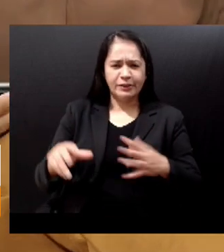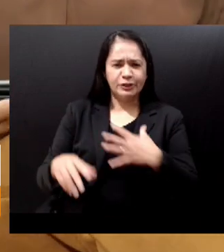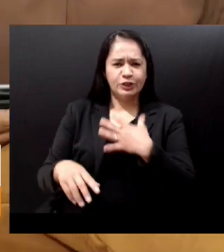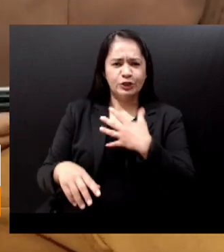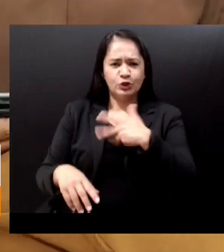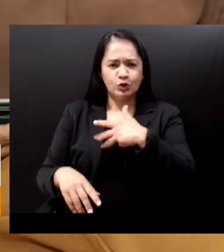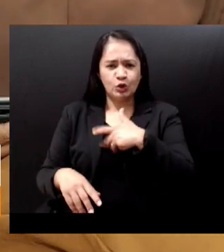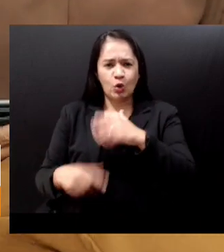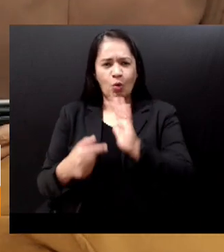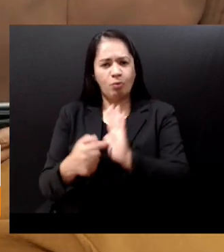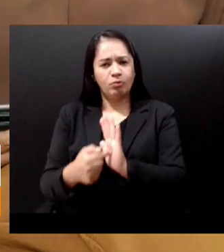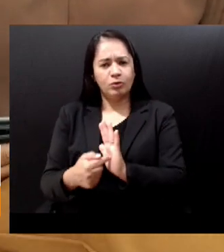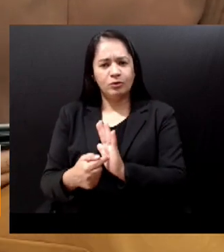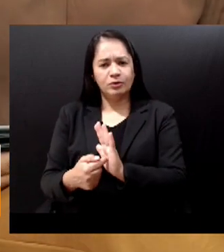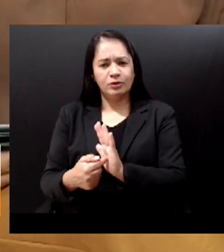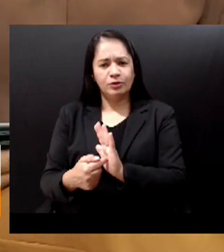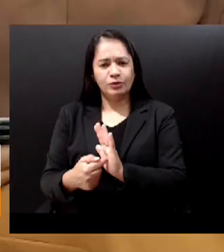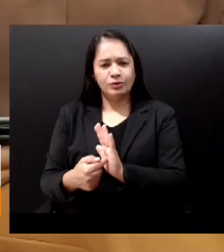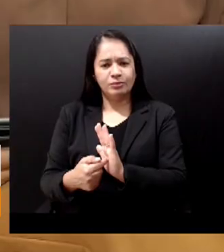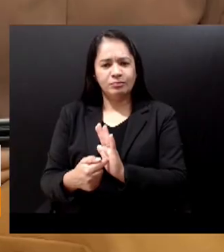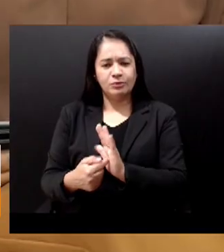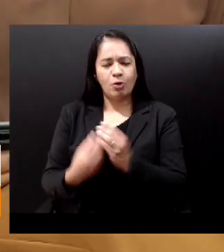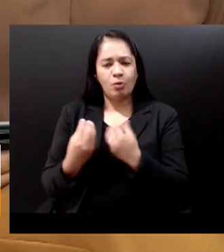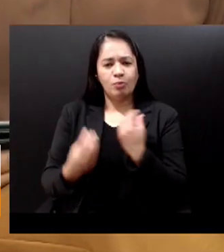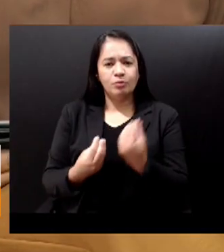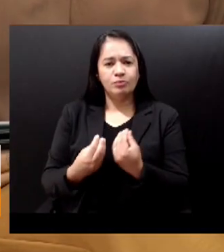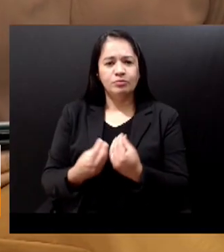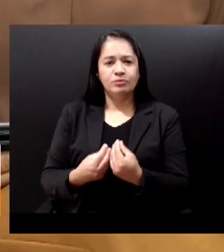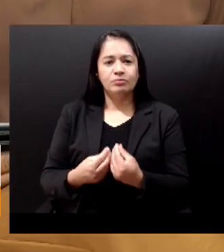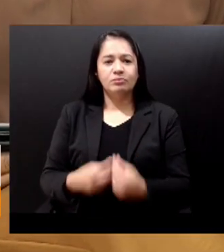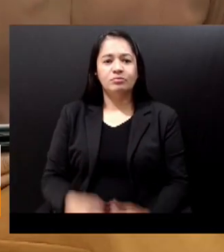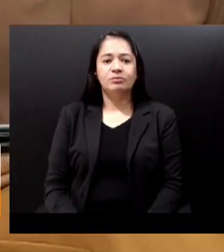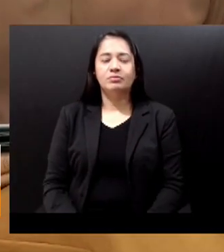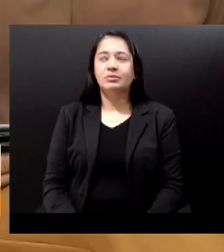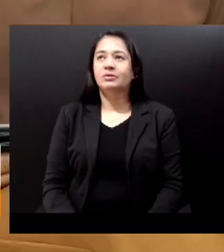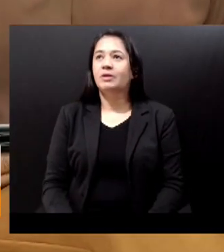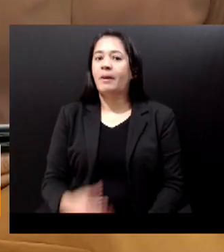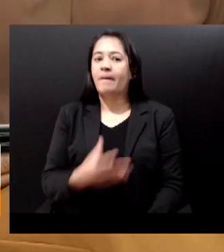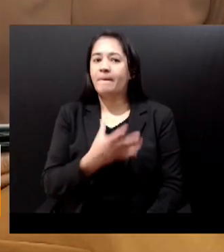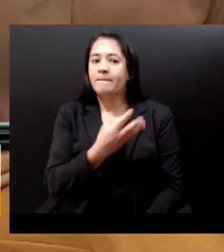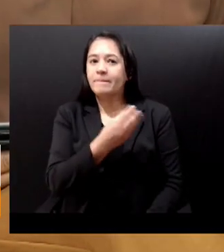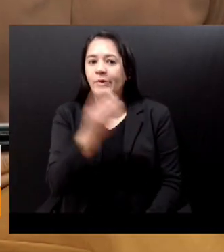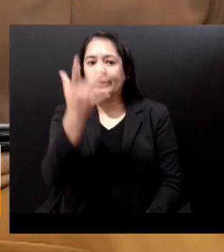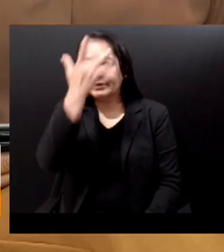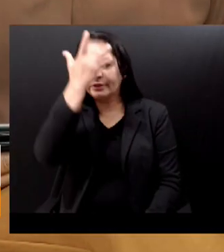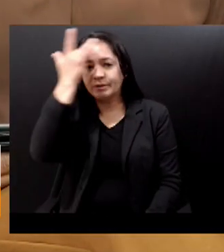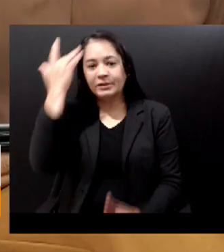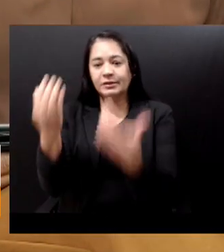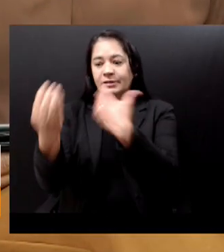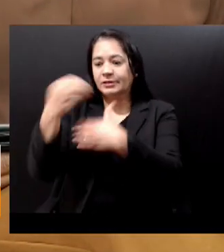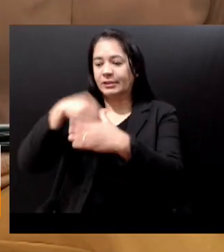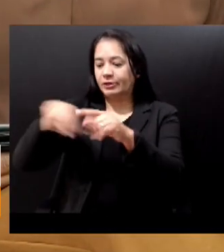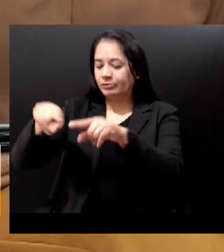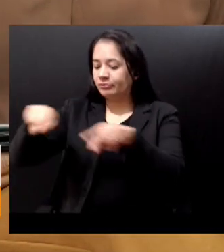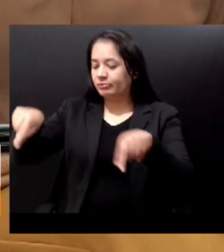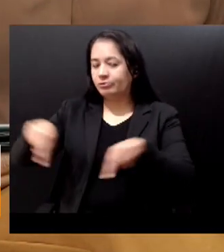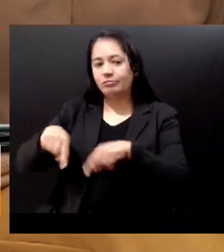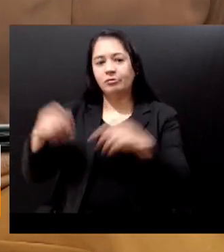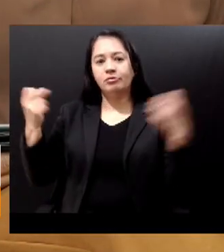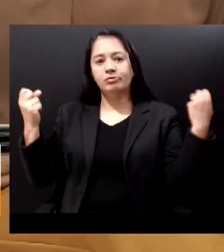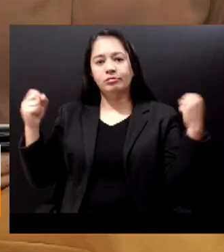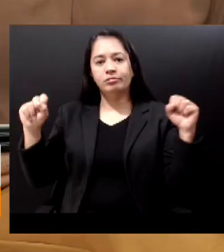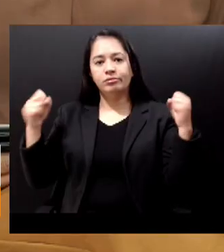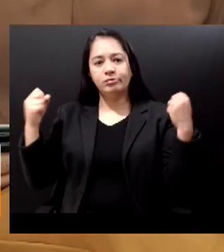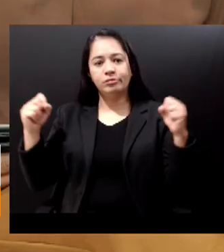que é? Eu sempre falo que tem muita gente dentro de um ambiente de academia ou de atividade física que